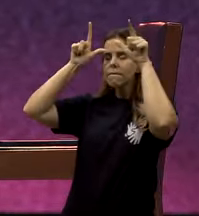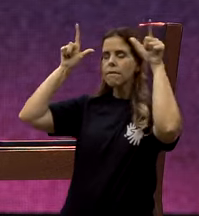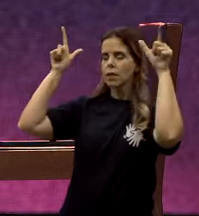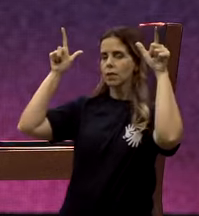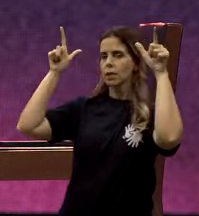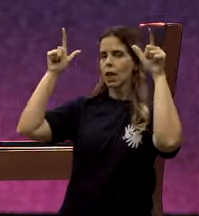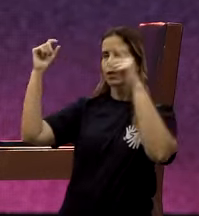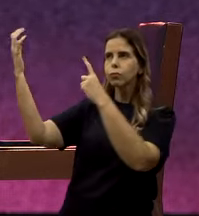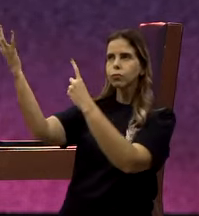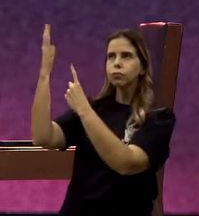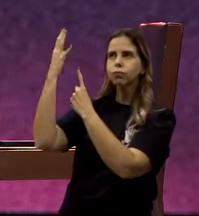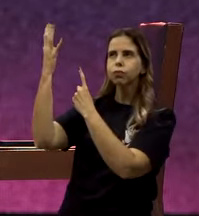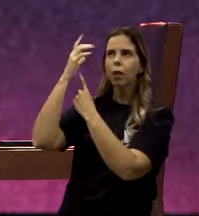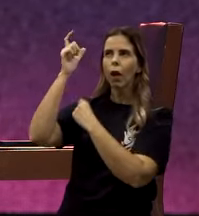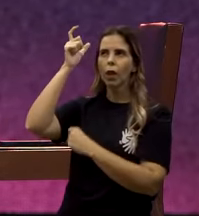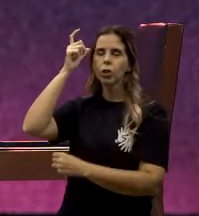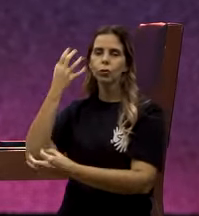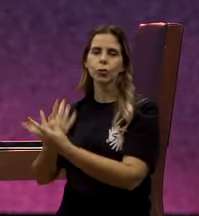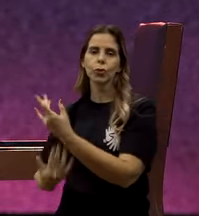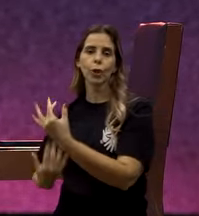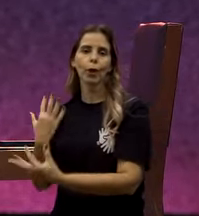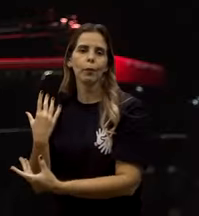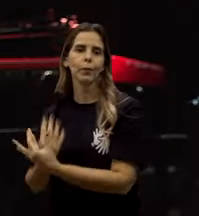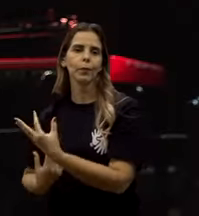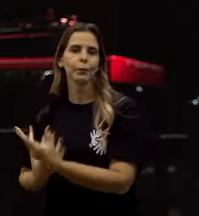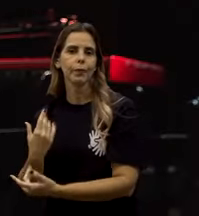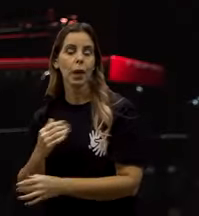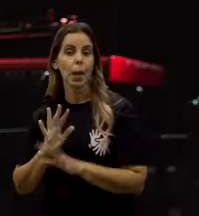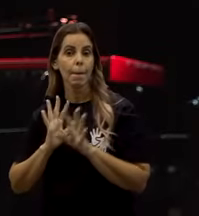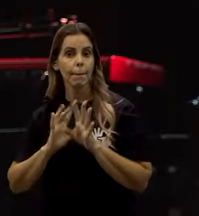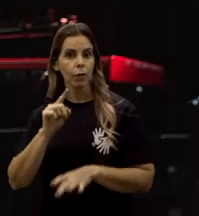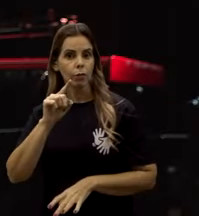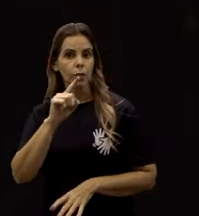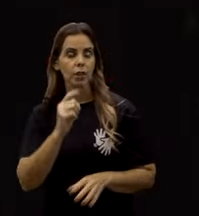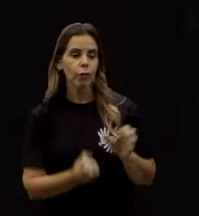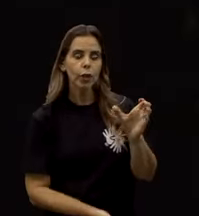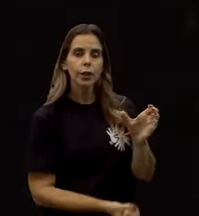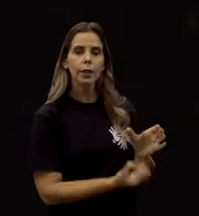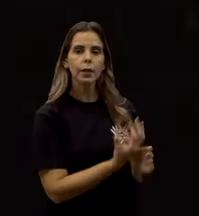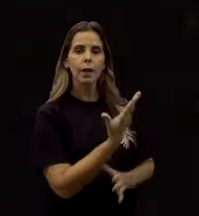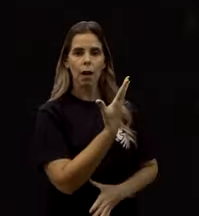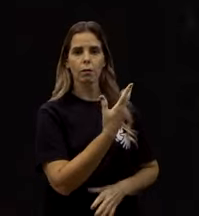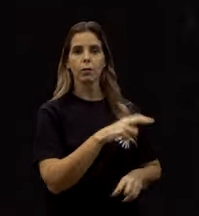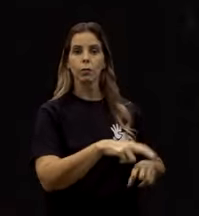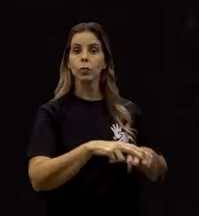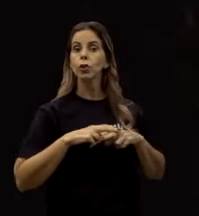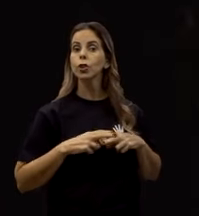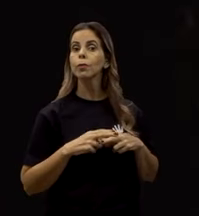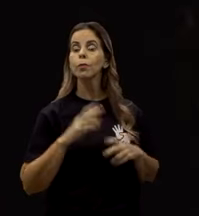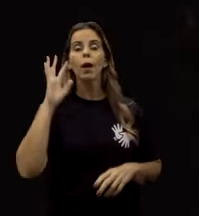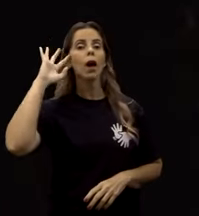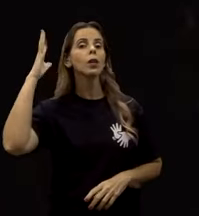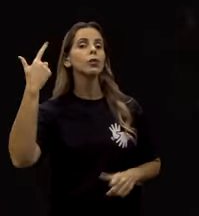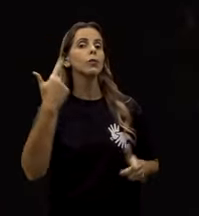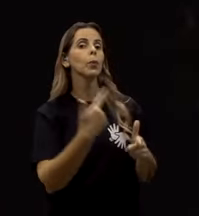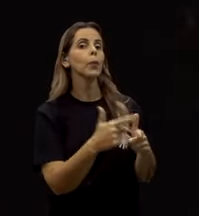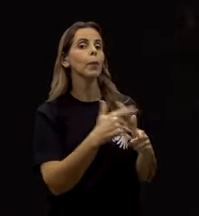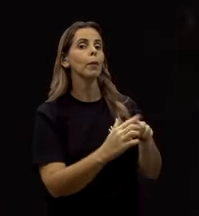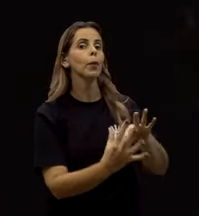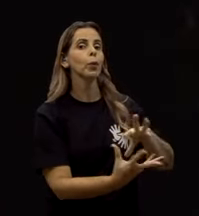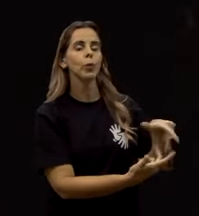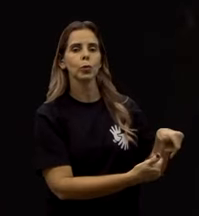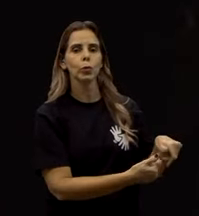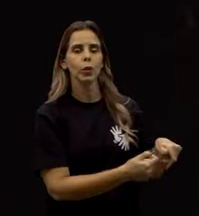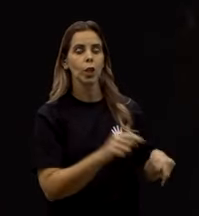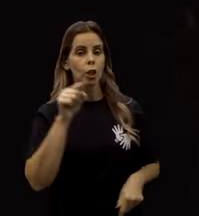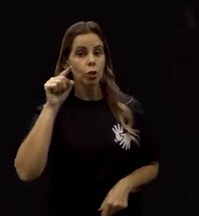você precisa urgente hoje entender que você foi criado resolver pro problema nesse mundo que ninguém pode resolver